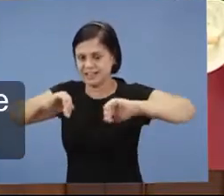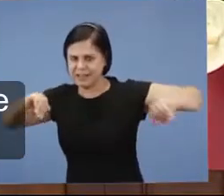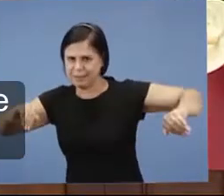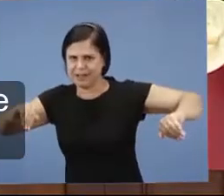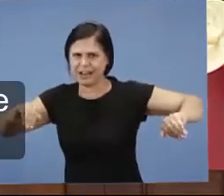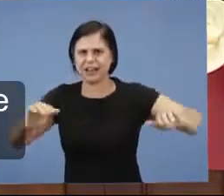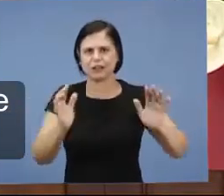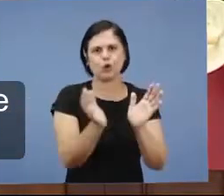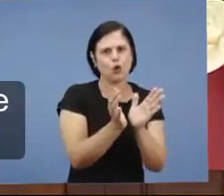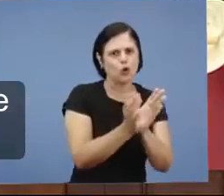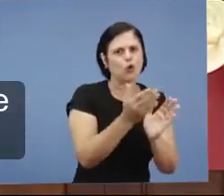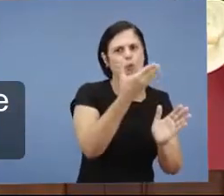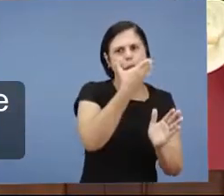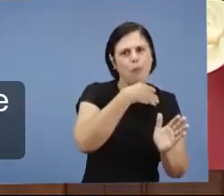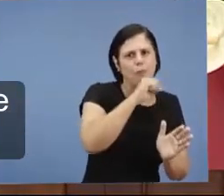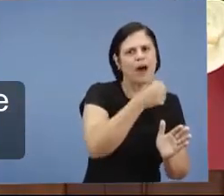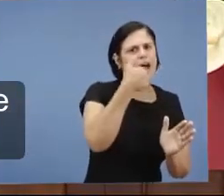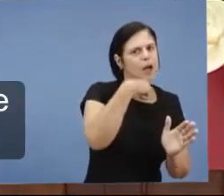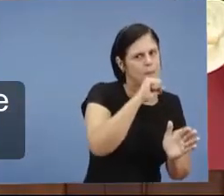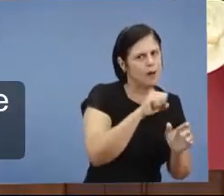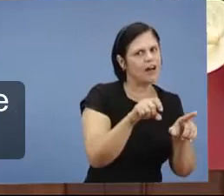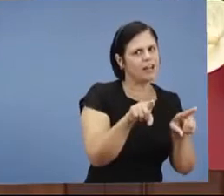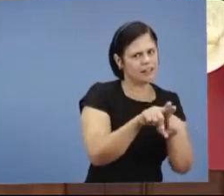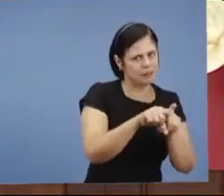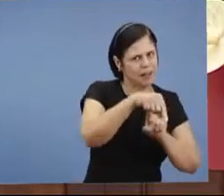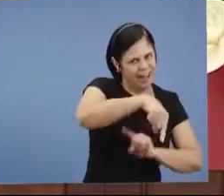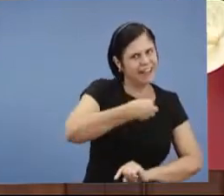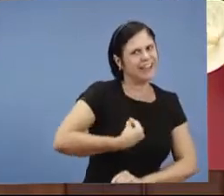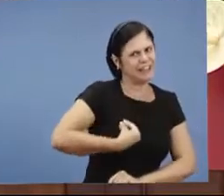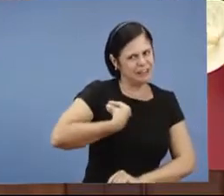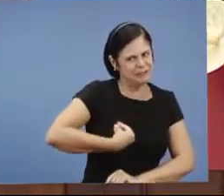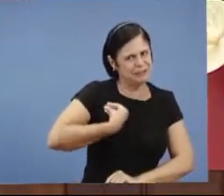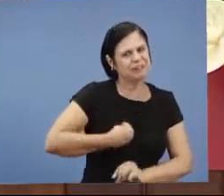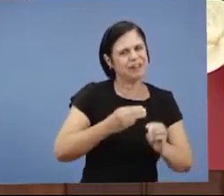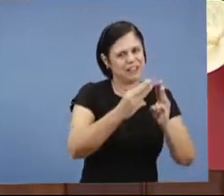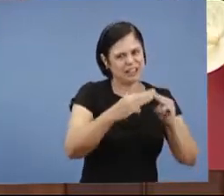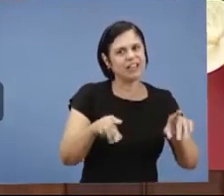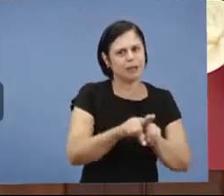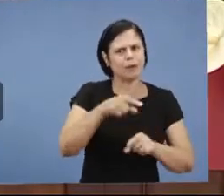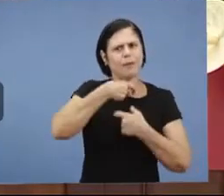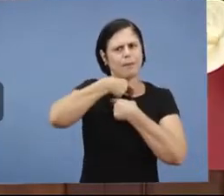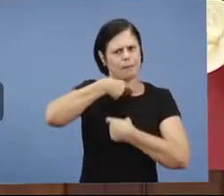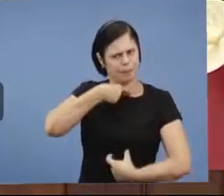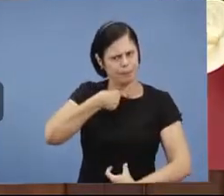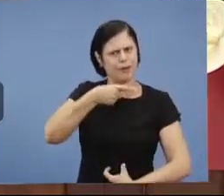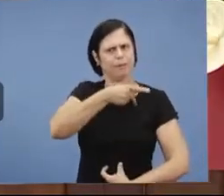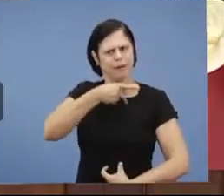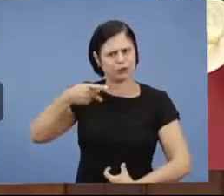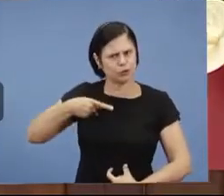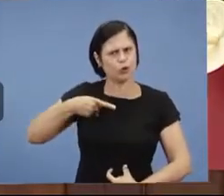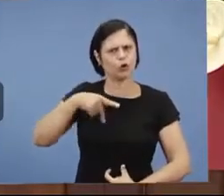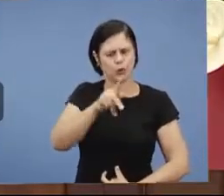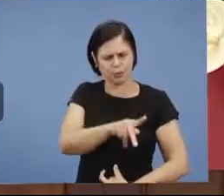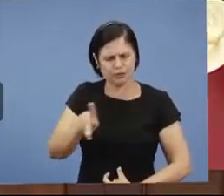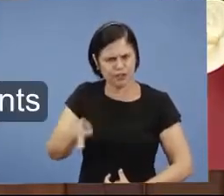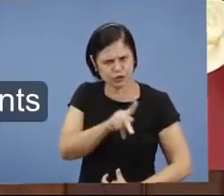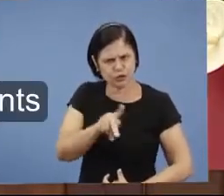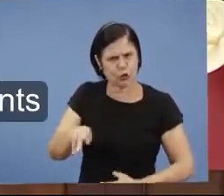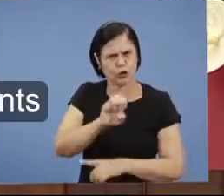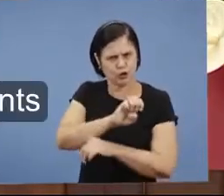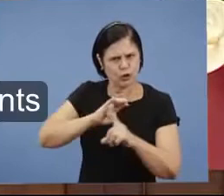alguns que vieram também, porque fizeram inscrições. Estão aqui alguns obreiros, pastores, diáconos, professores de escola